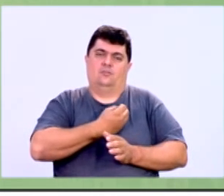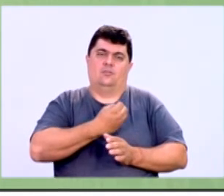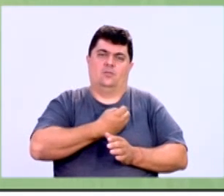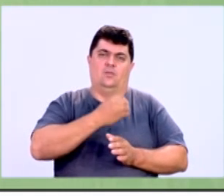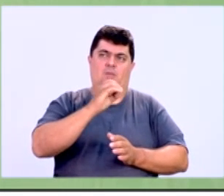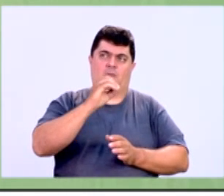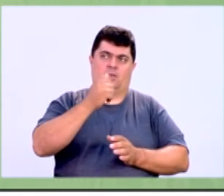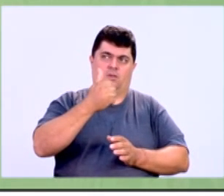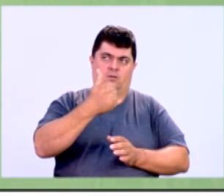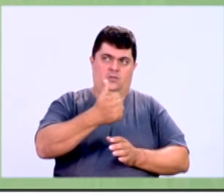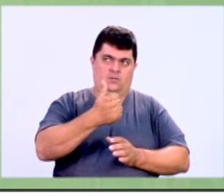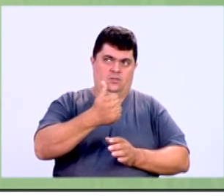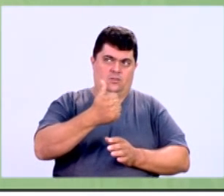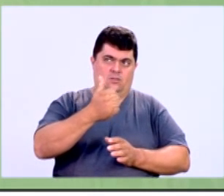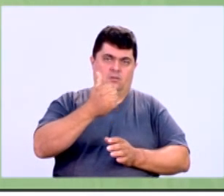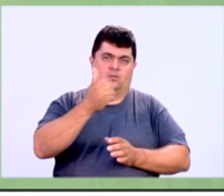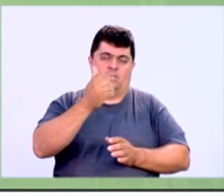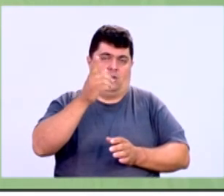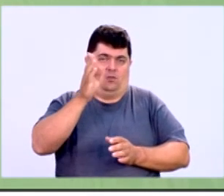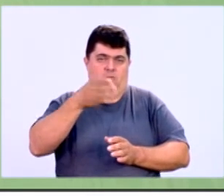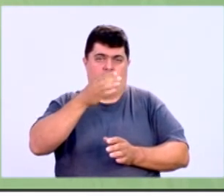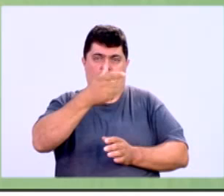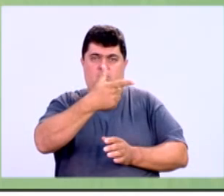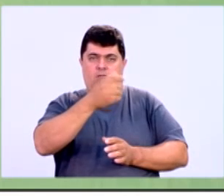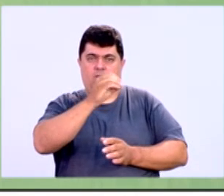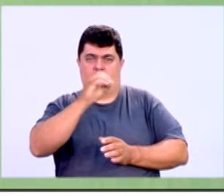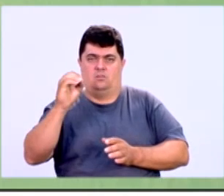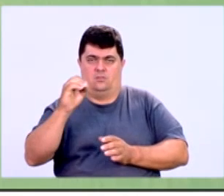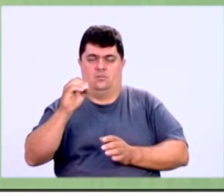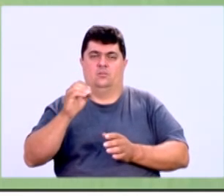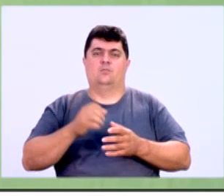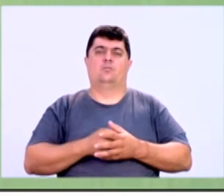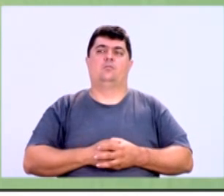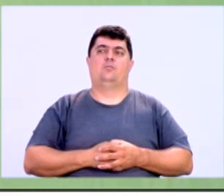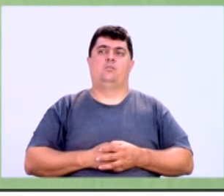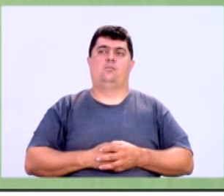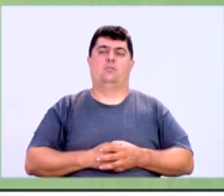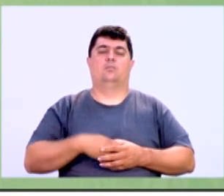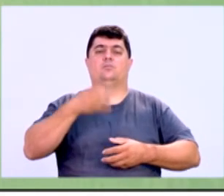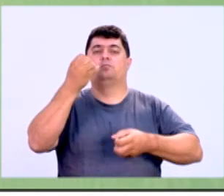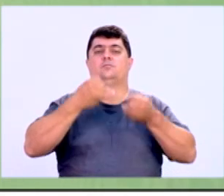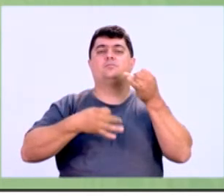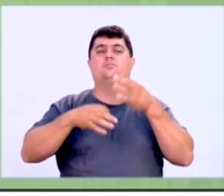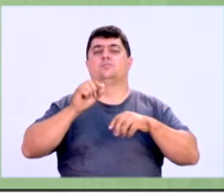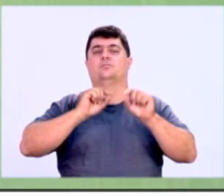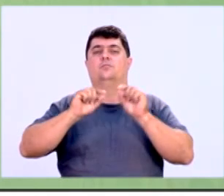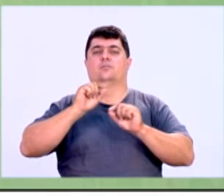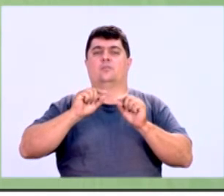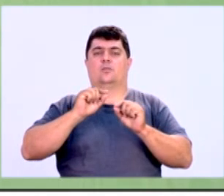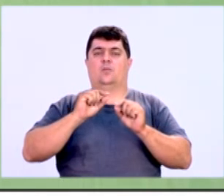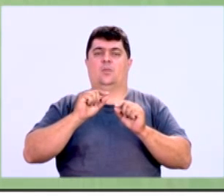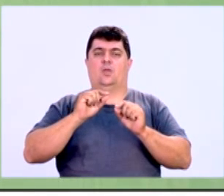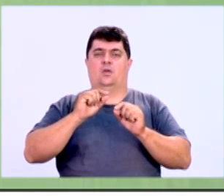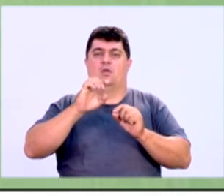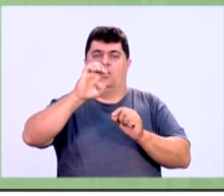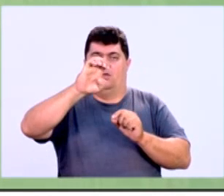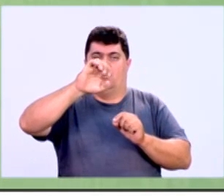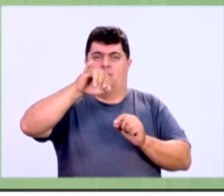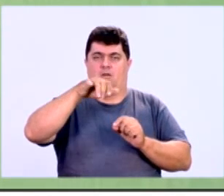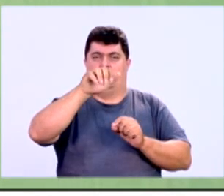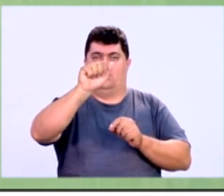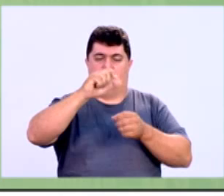Educação Básica, né, a chamada Resolução 01 de 2000, ela define que o currículo da EJA, ou seja,